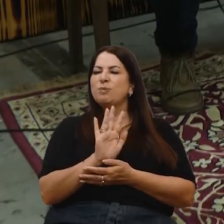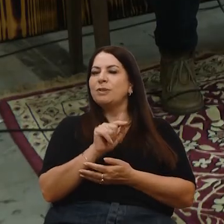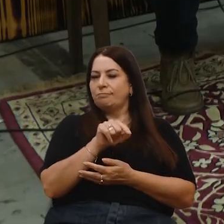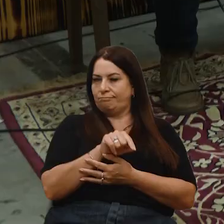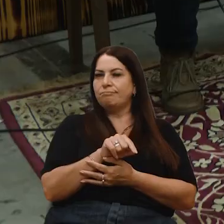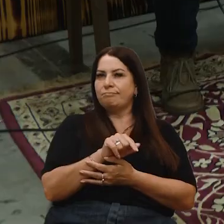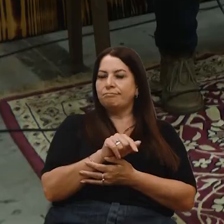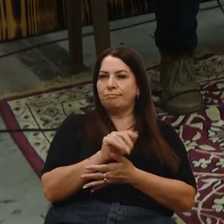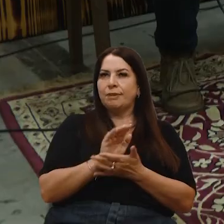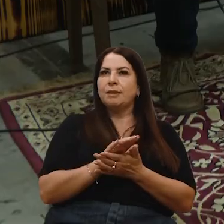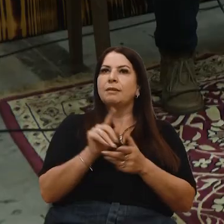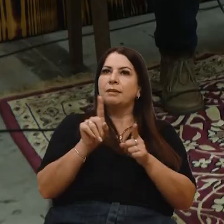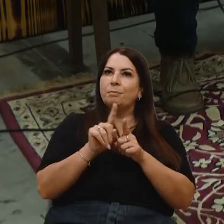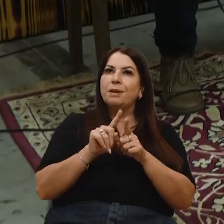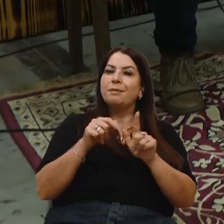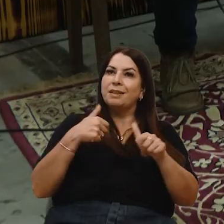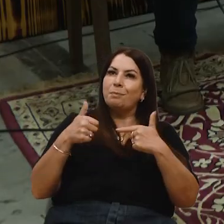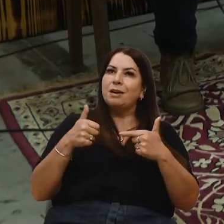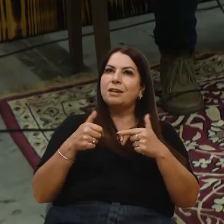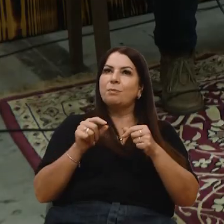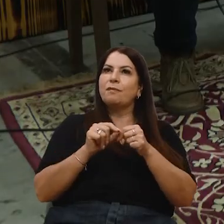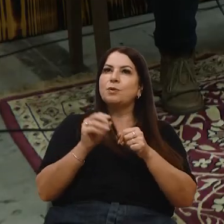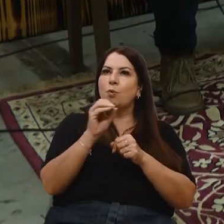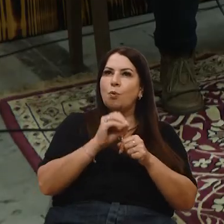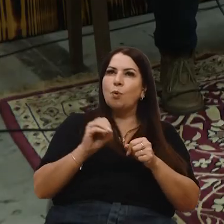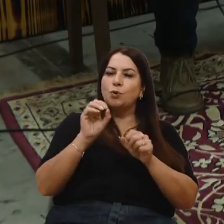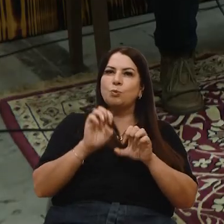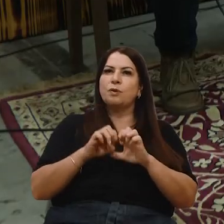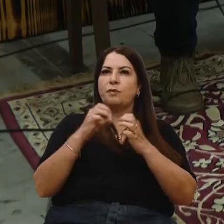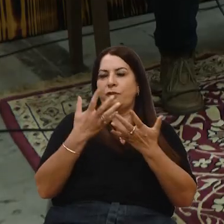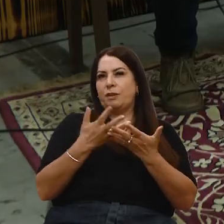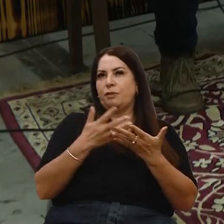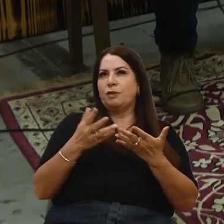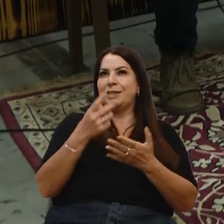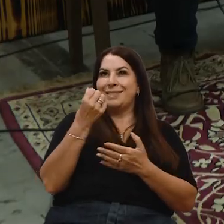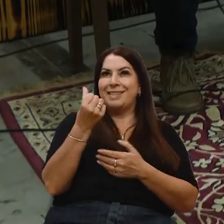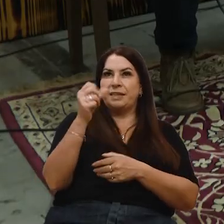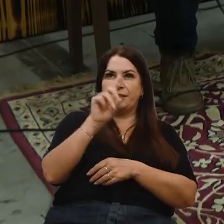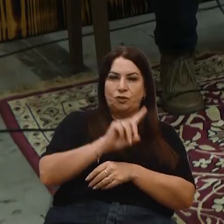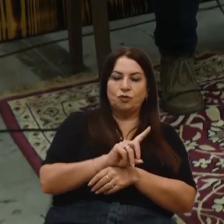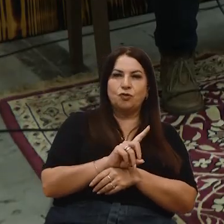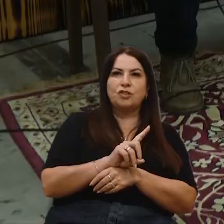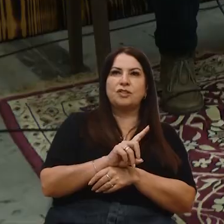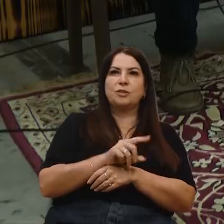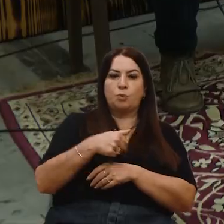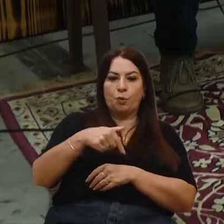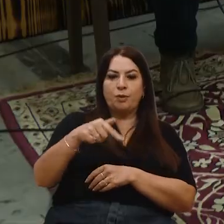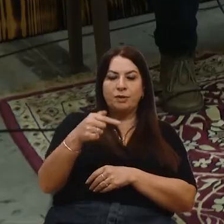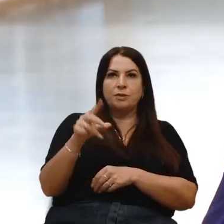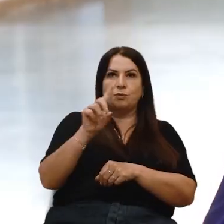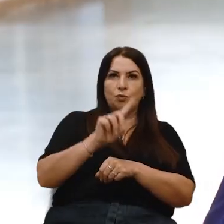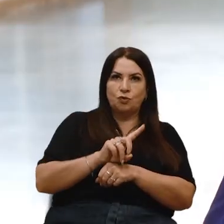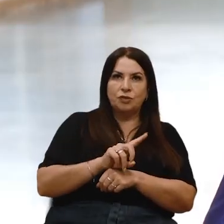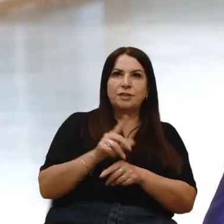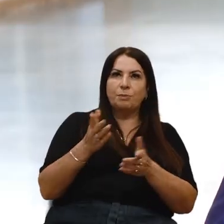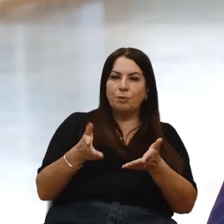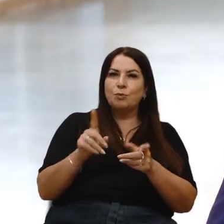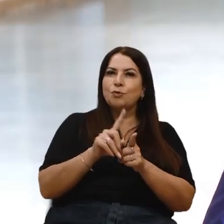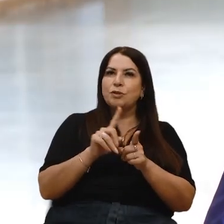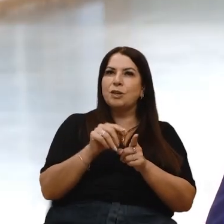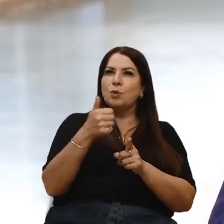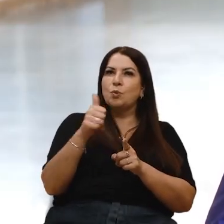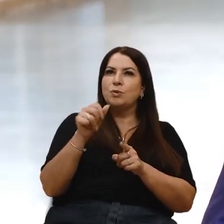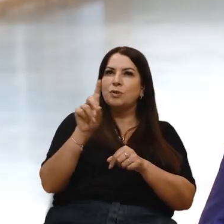despedida mesmo. Estamos trabalhando para fazer um belíssimo evento, já foram 6 dias, né? Entramos no 7º dia hoje, ainda